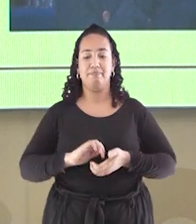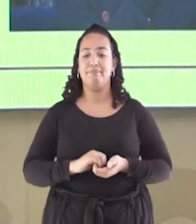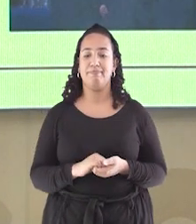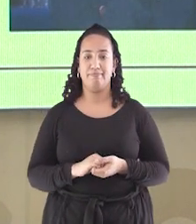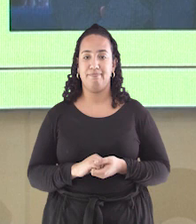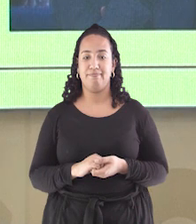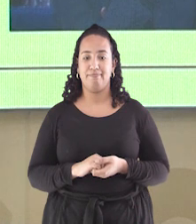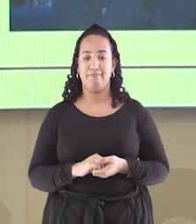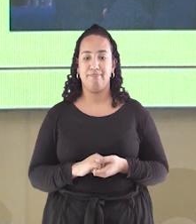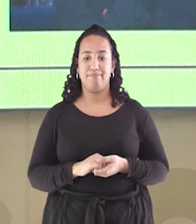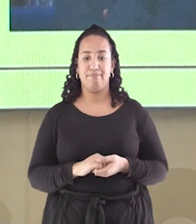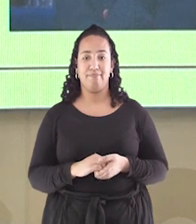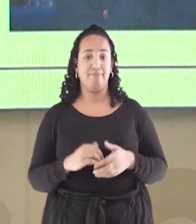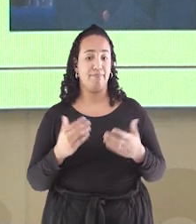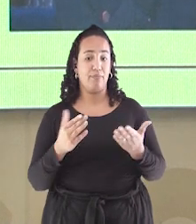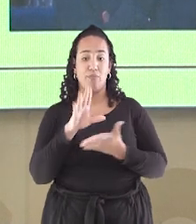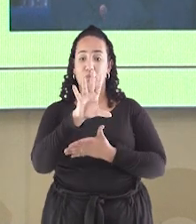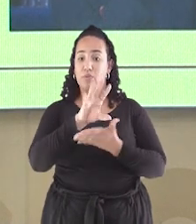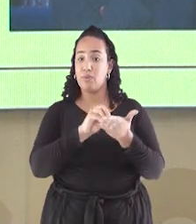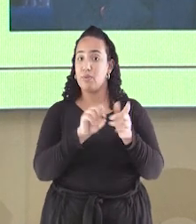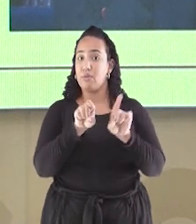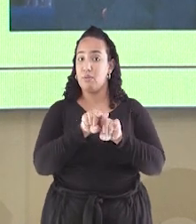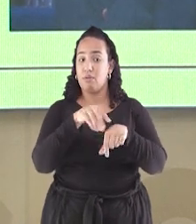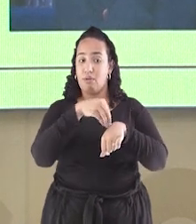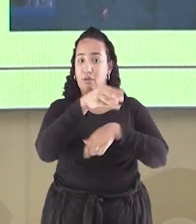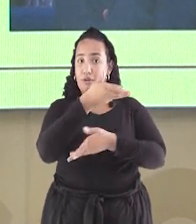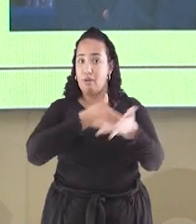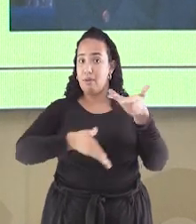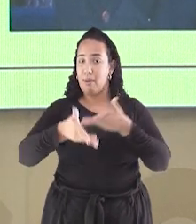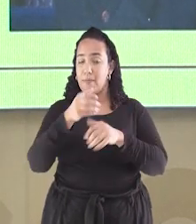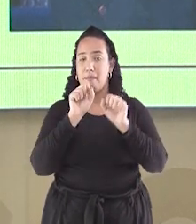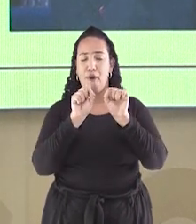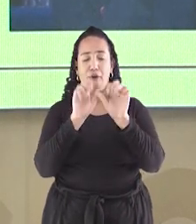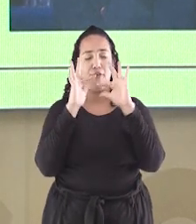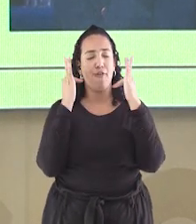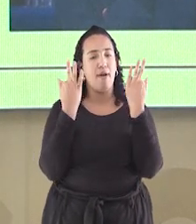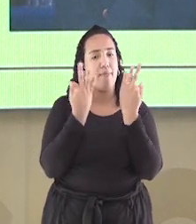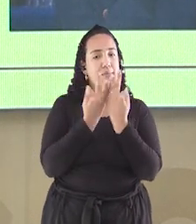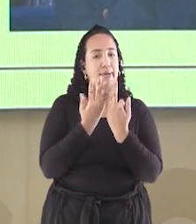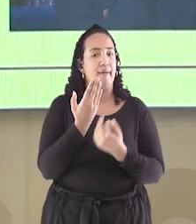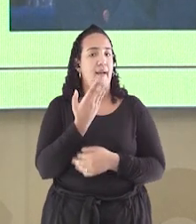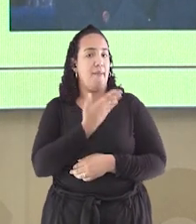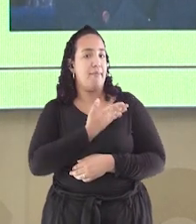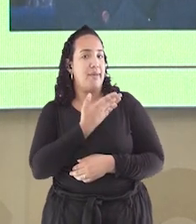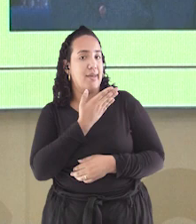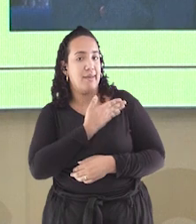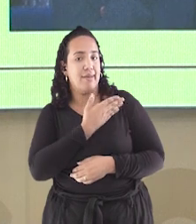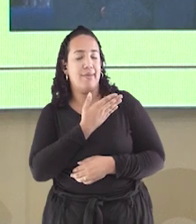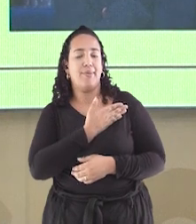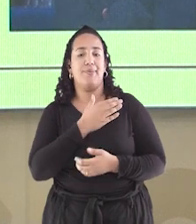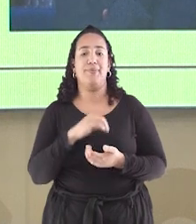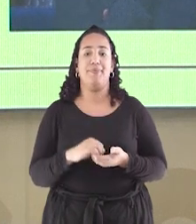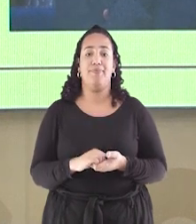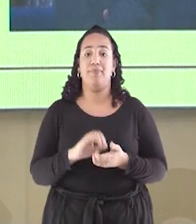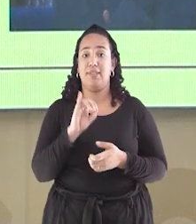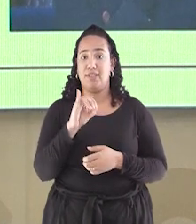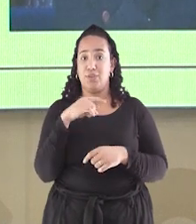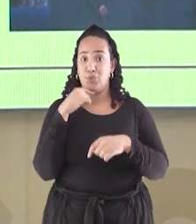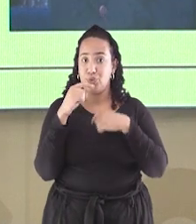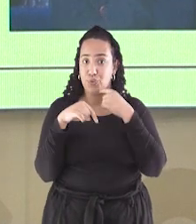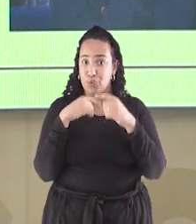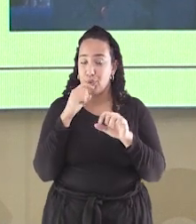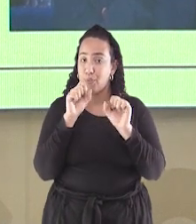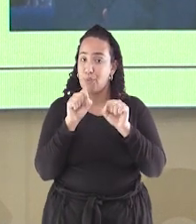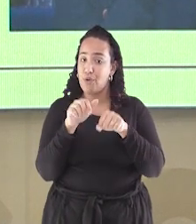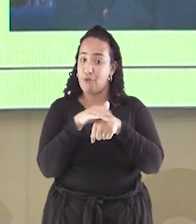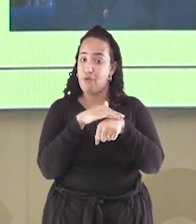TV. Anote e compartilhe com alguém próximo. Pode ser com alguém da sua família, com o seu colega. Se tiver